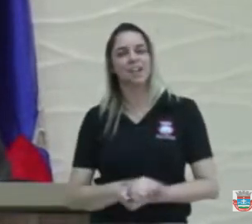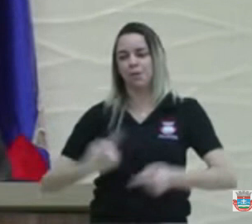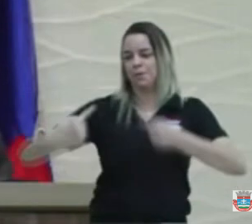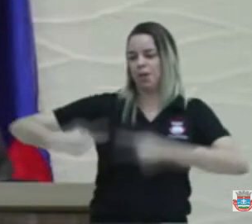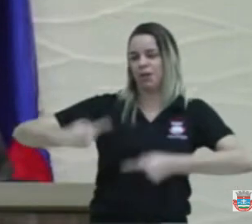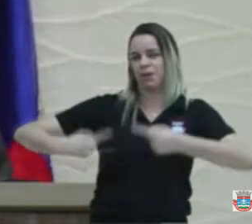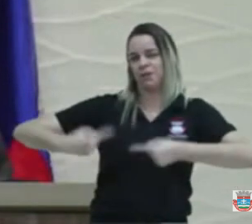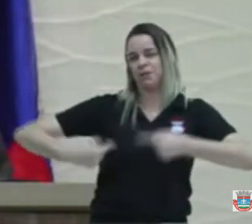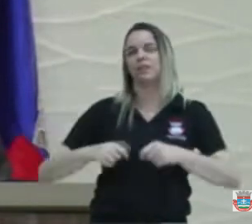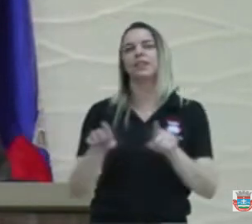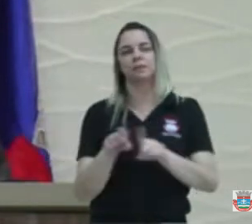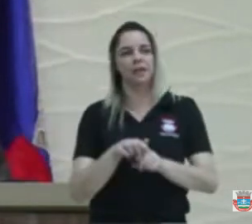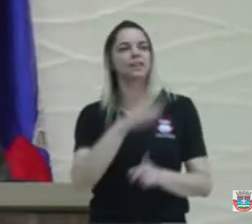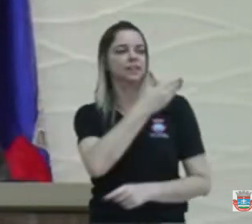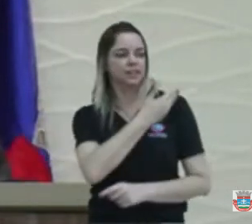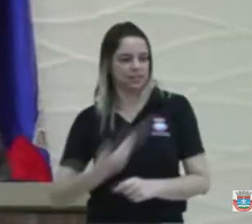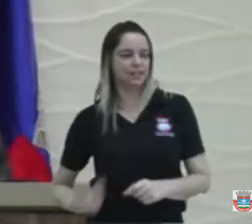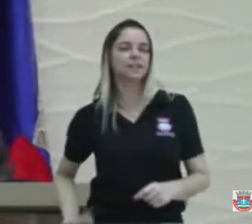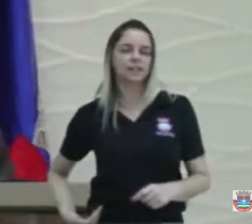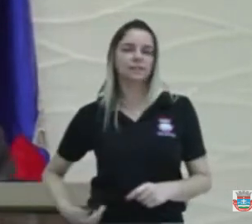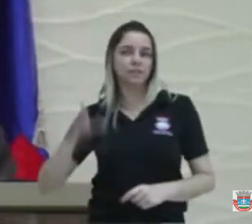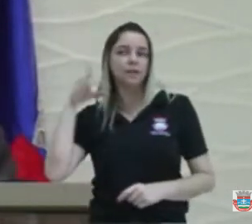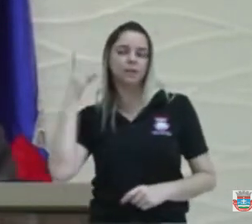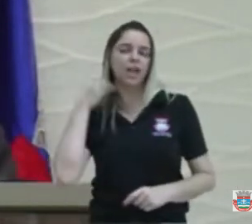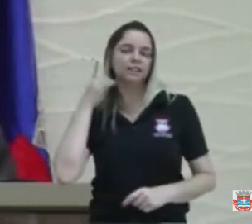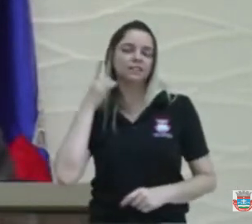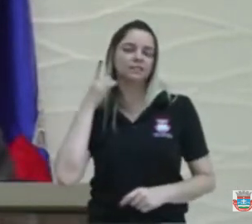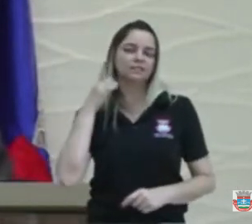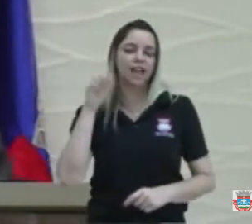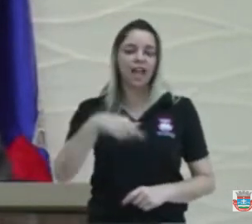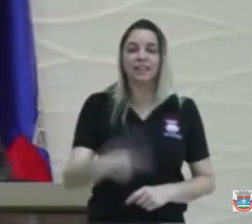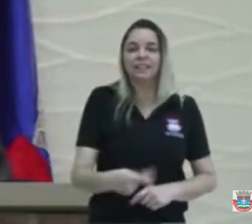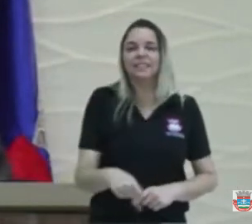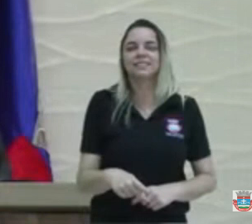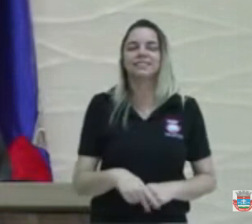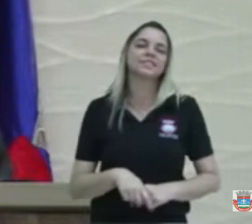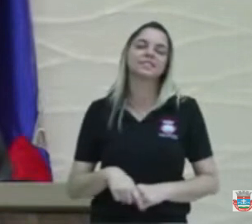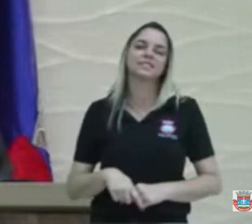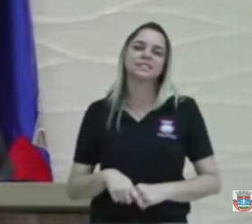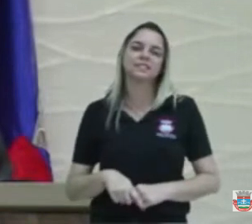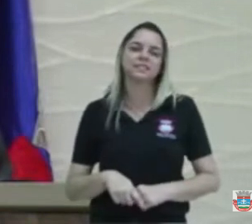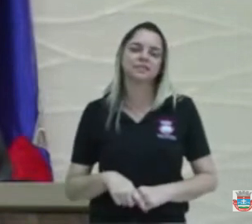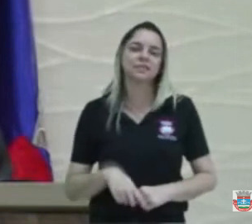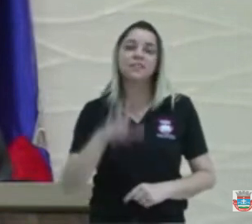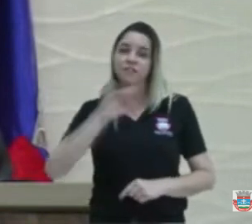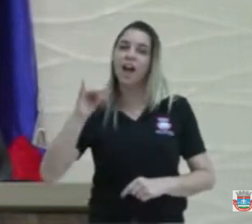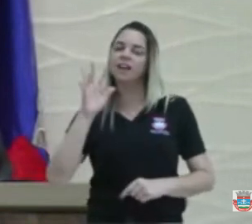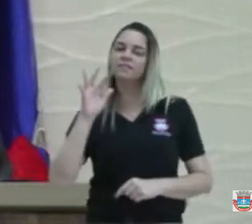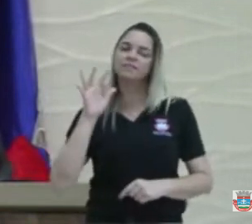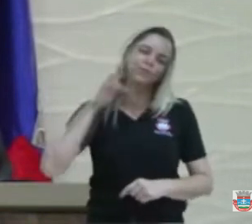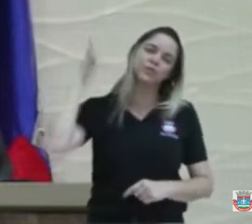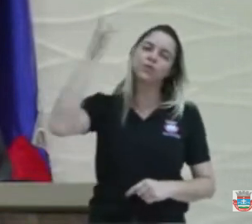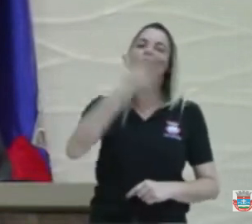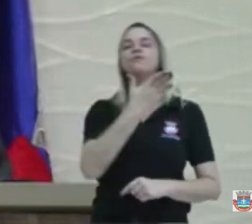políticos, elegendo uma deputada da terra, teve o reconhecimento do nosso município e vai com certeza ser a voz do